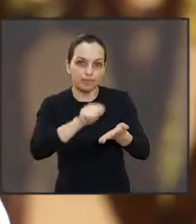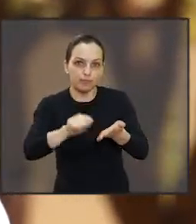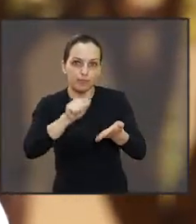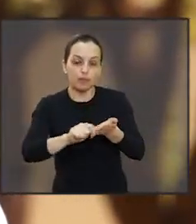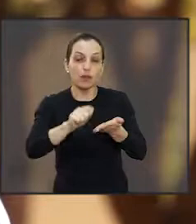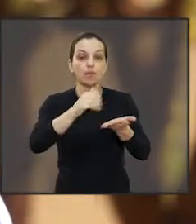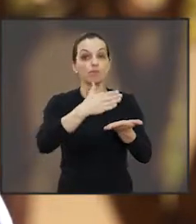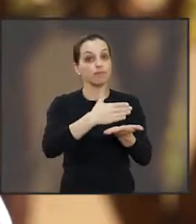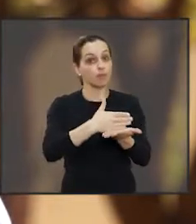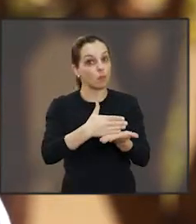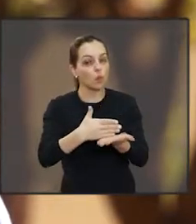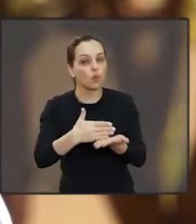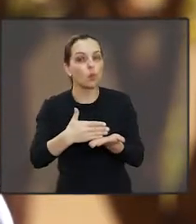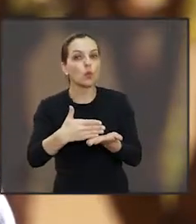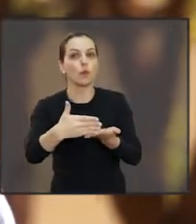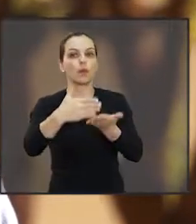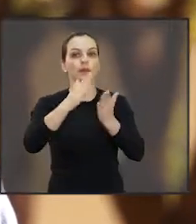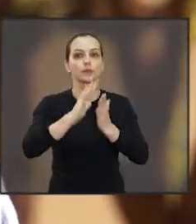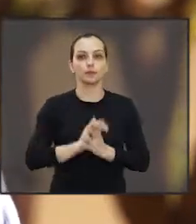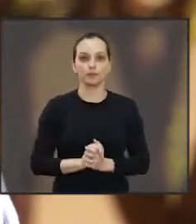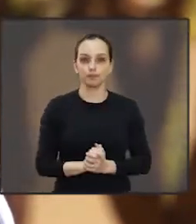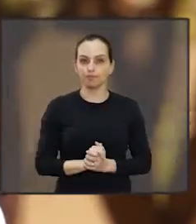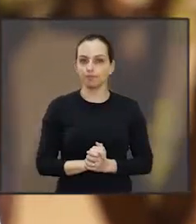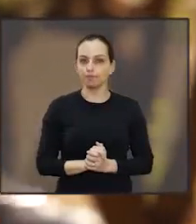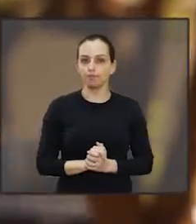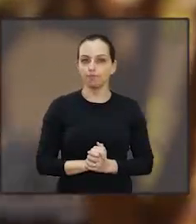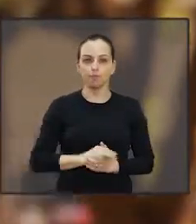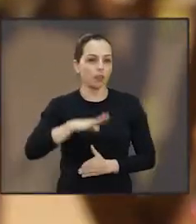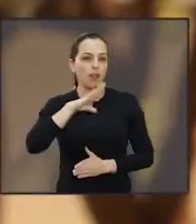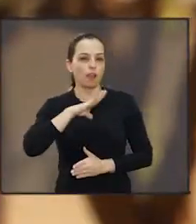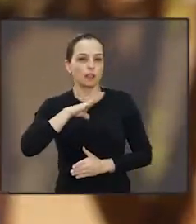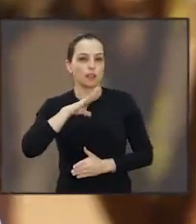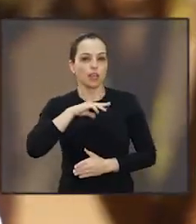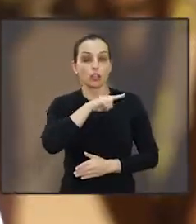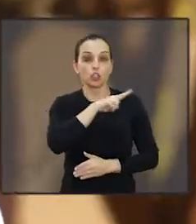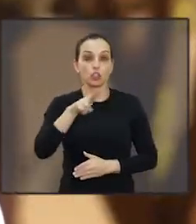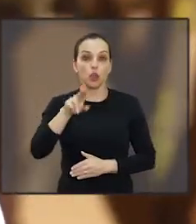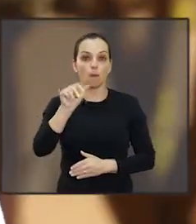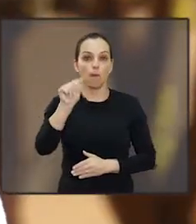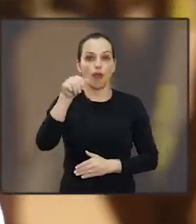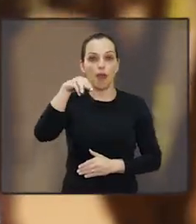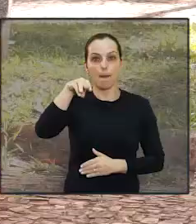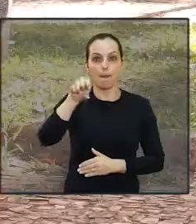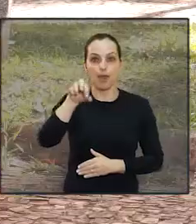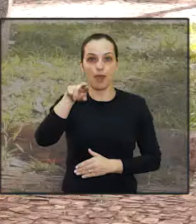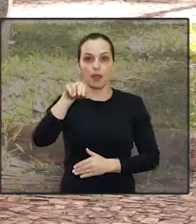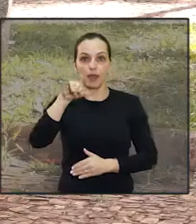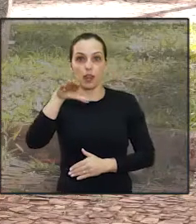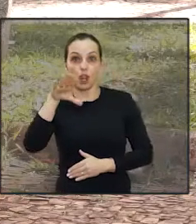pude chamar de poesia, eu tinha 29 anos, eu sou de 51, então isso foi lá para